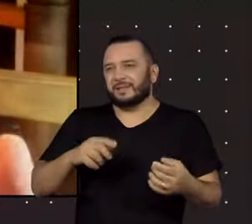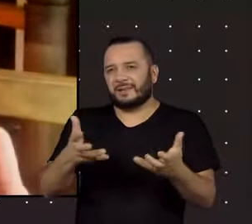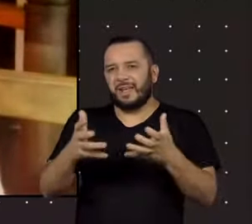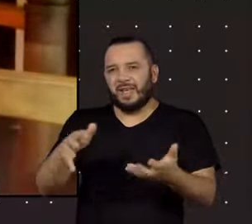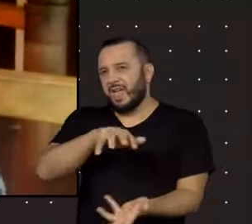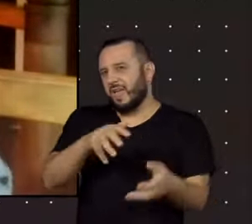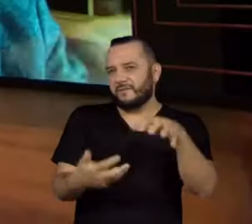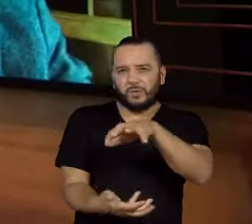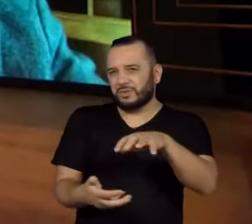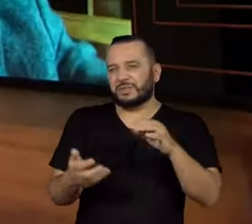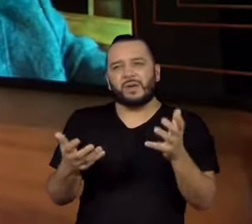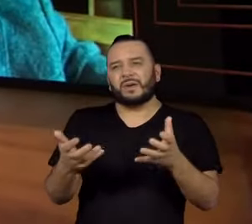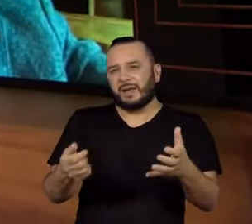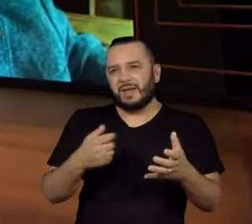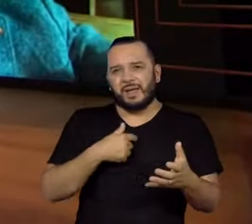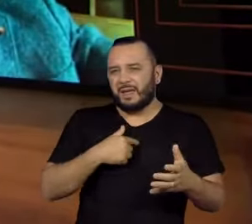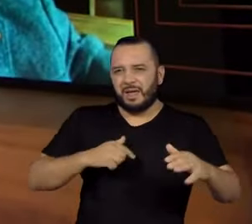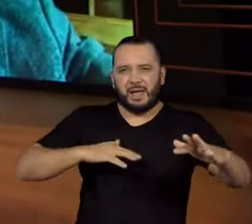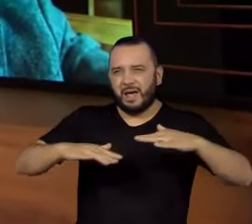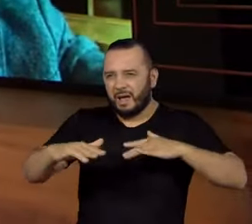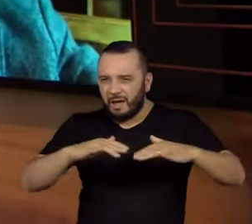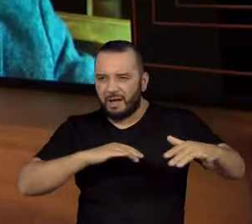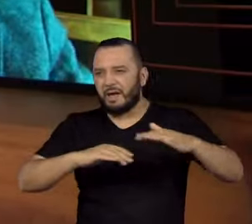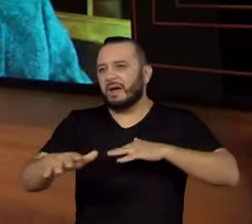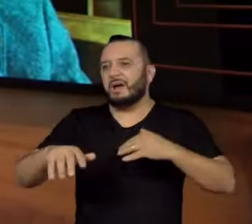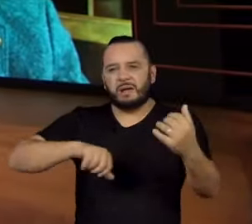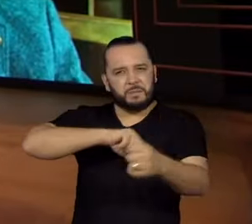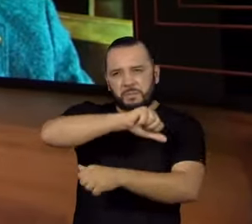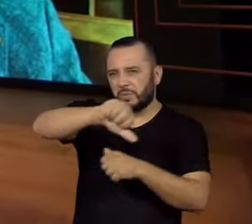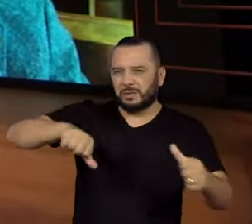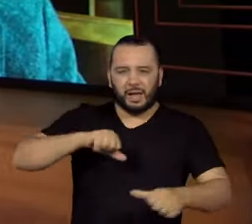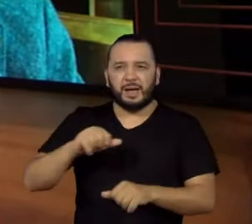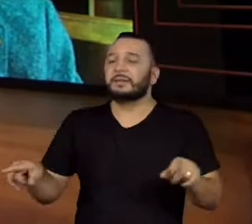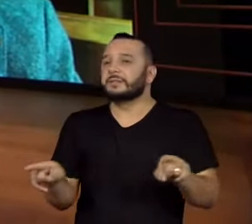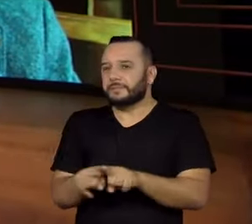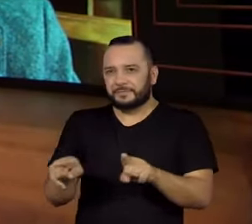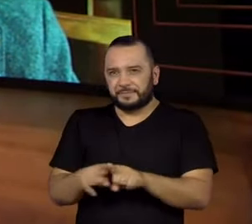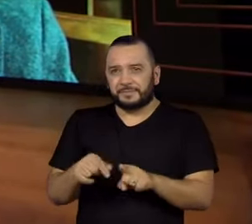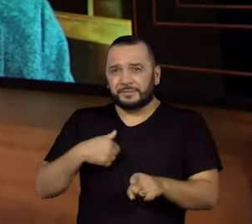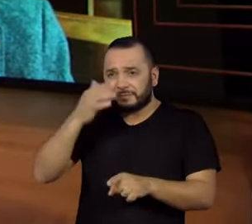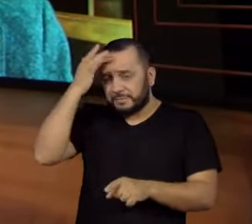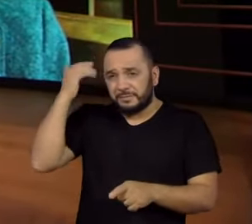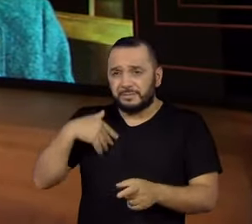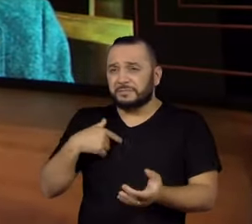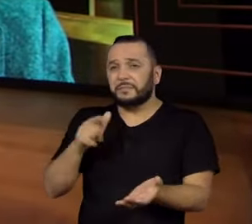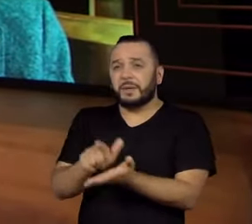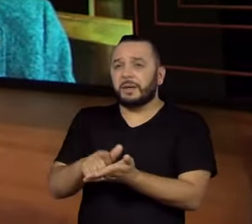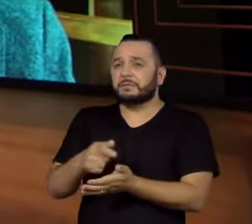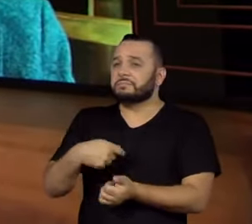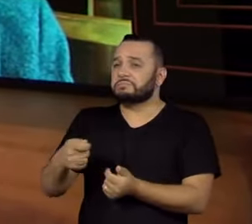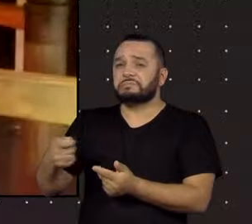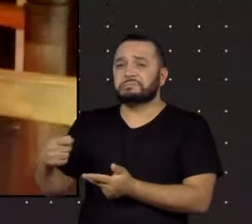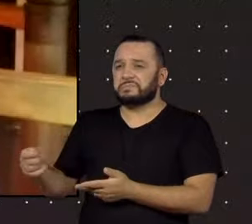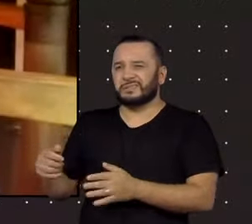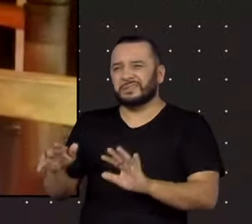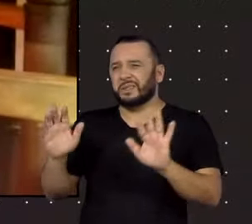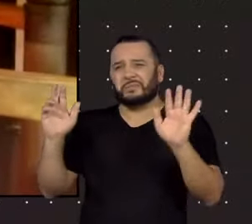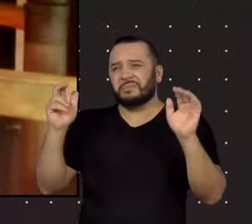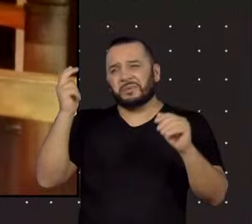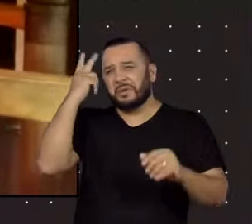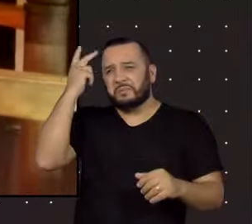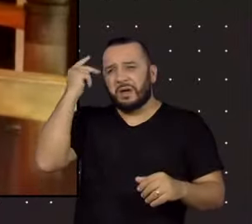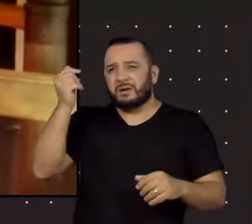linguagem e não na língua. Os panfletários continuaram dizendo abaixo a ditadura. O César Rodão Vieira fazia gestos, dizendo viva Che Guevara. Não acontecia